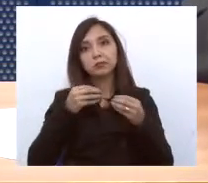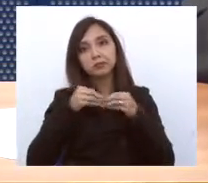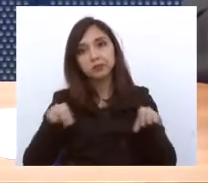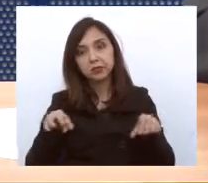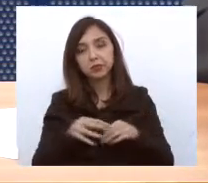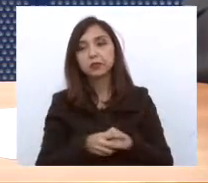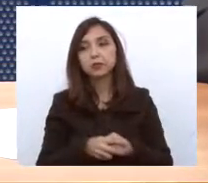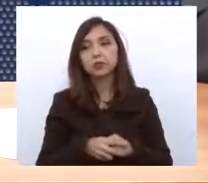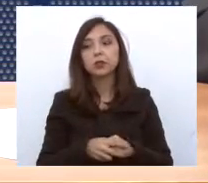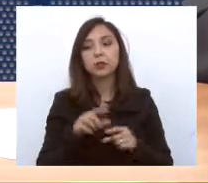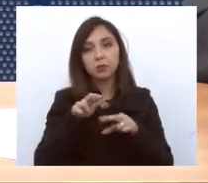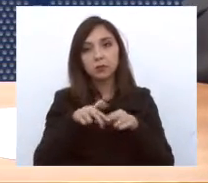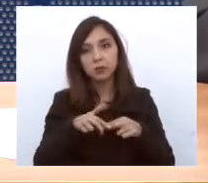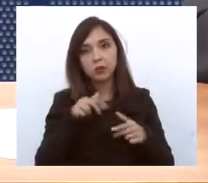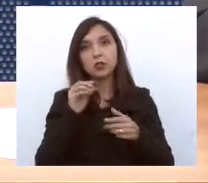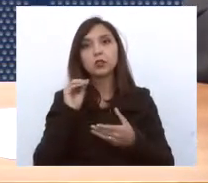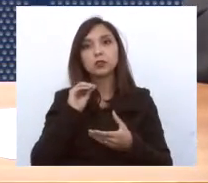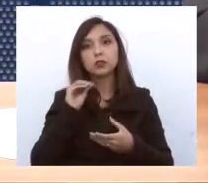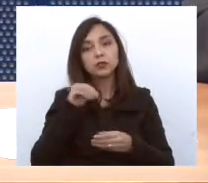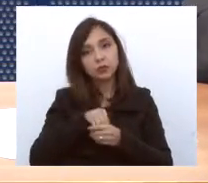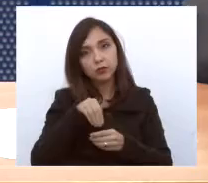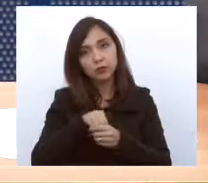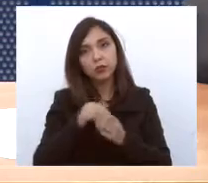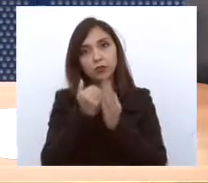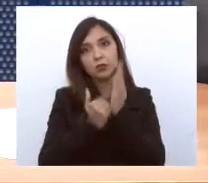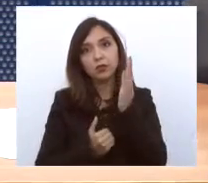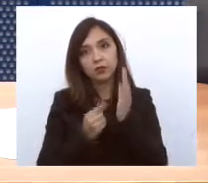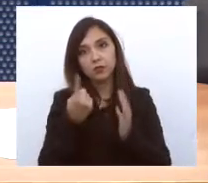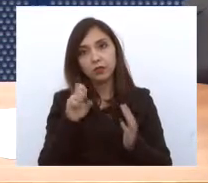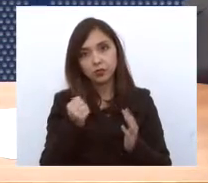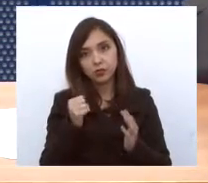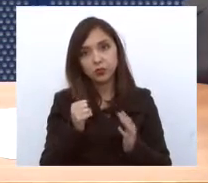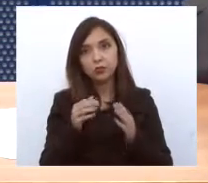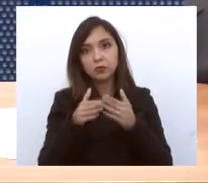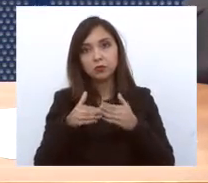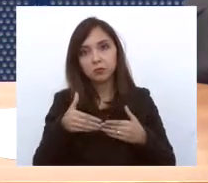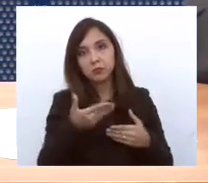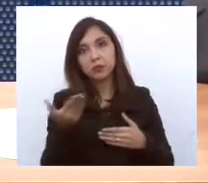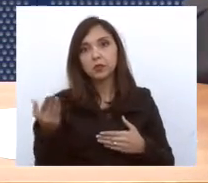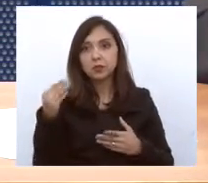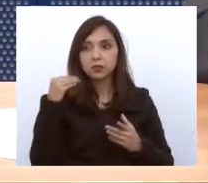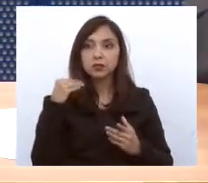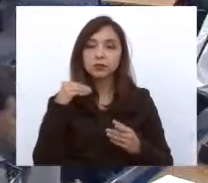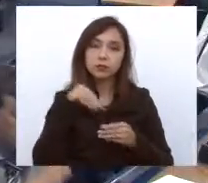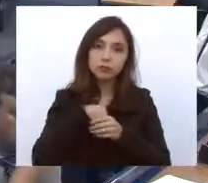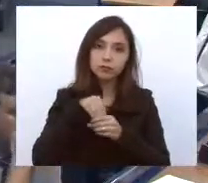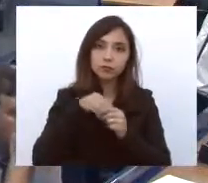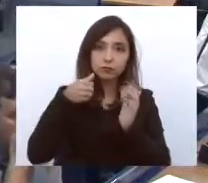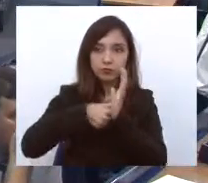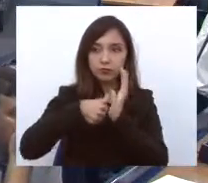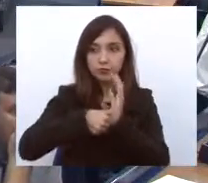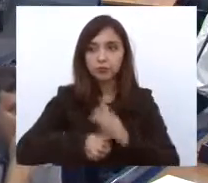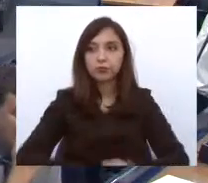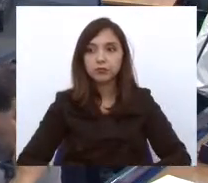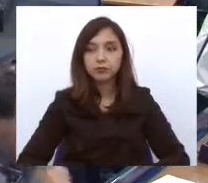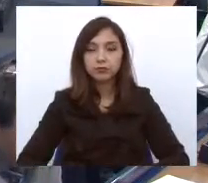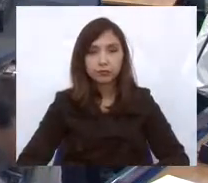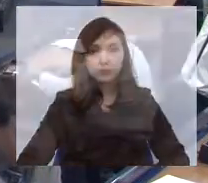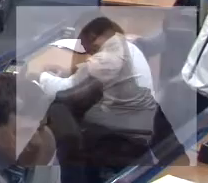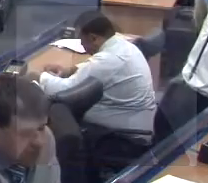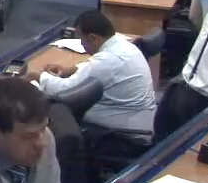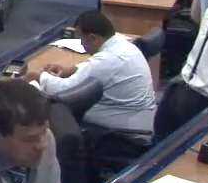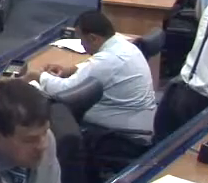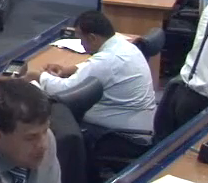prejudicada, devido ao registro de votos inferiores a 18. Solicito aos senhores vereadores que utilizem os terminais para o voto eletrônico.